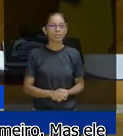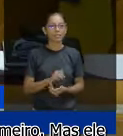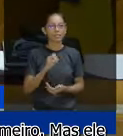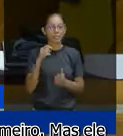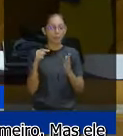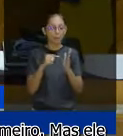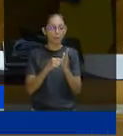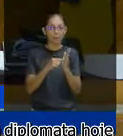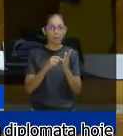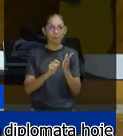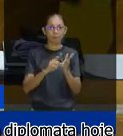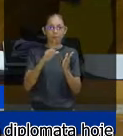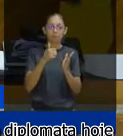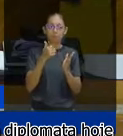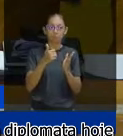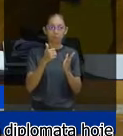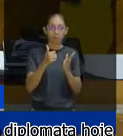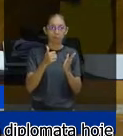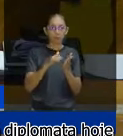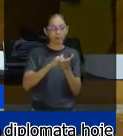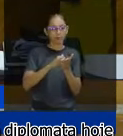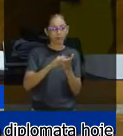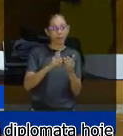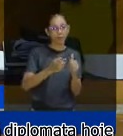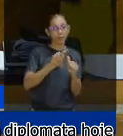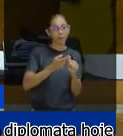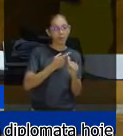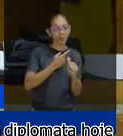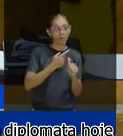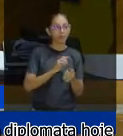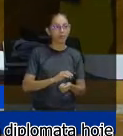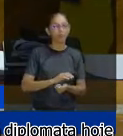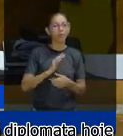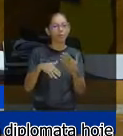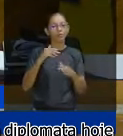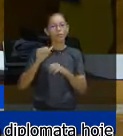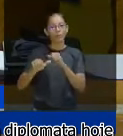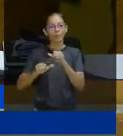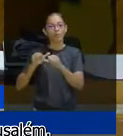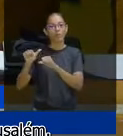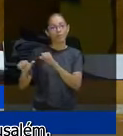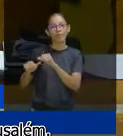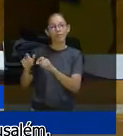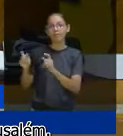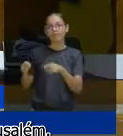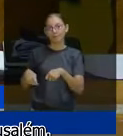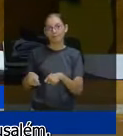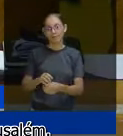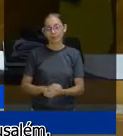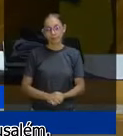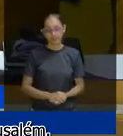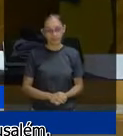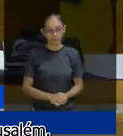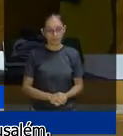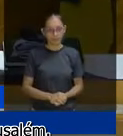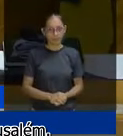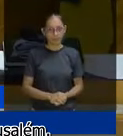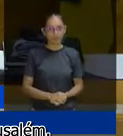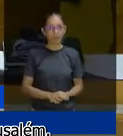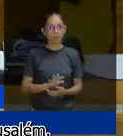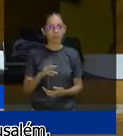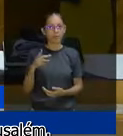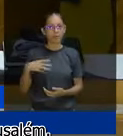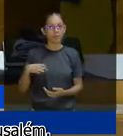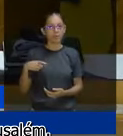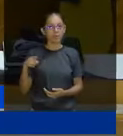turma, Torque, ele era da tua turma, Roberto, ele é diplomata hoje pelo Brasil, ele é diplomata brasileiro e está em Jerusalém. E foi